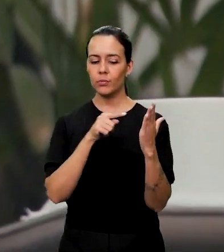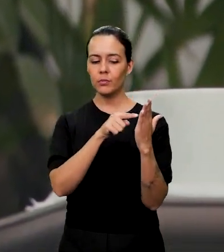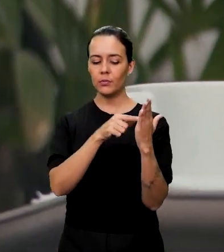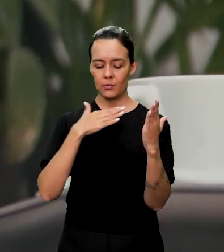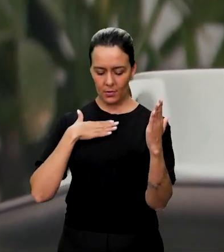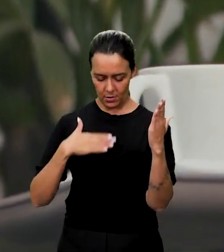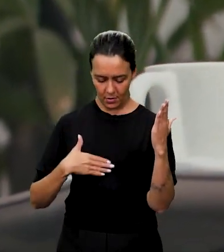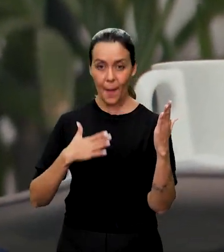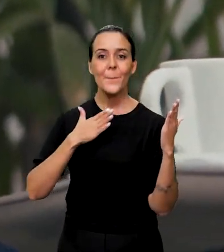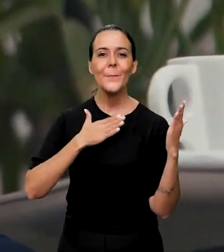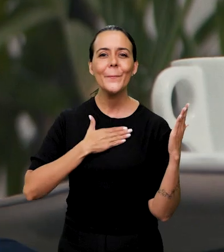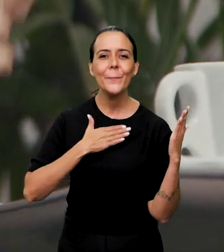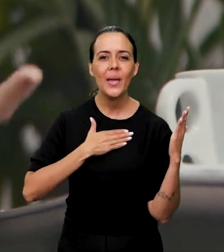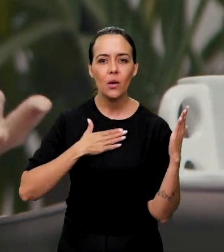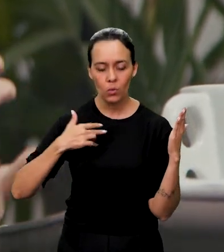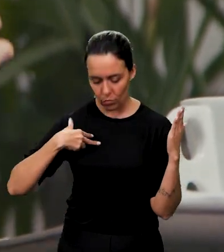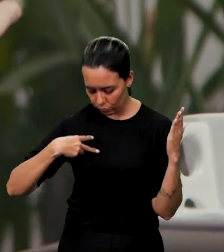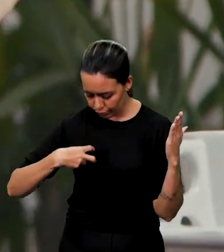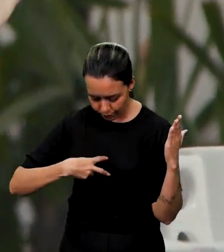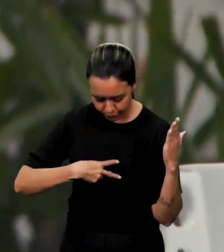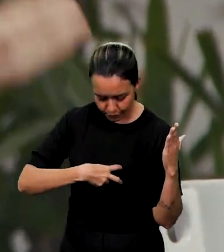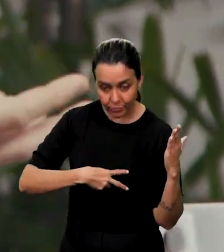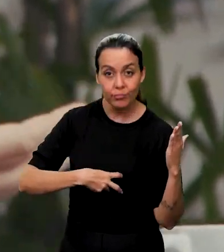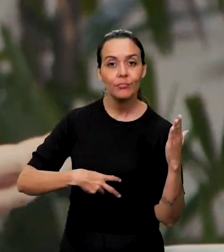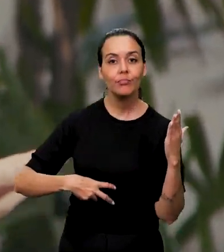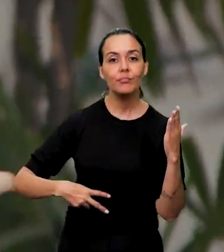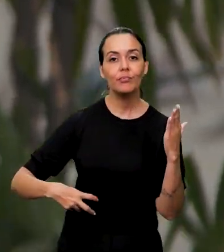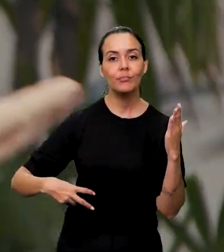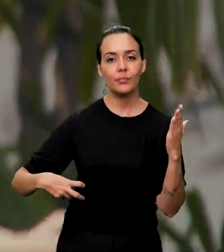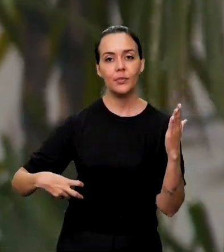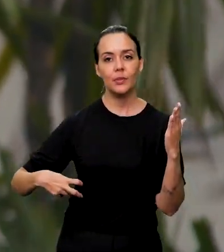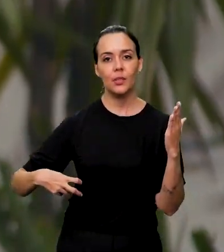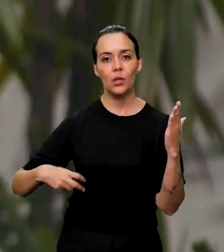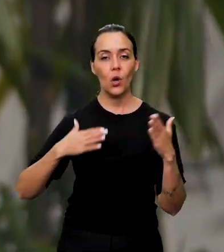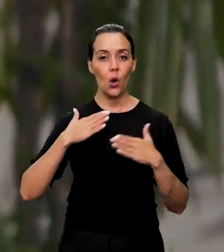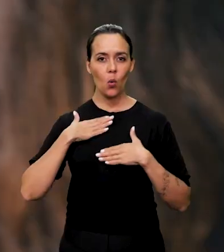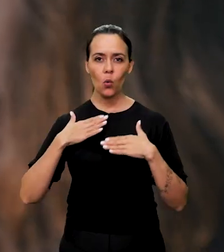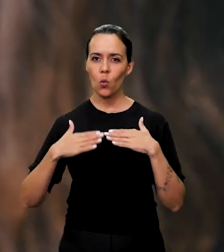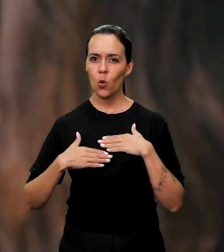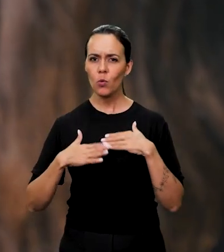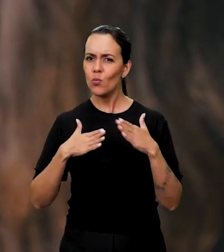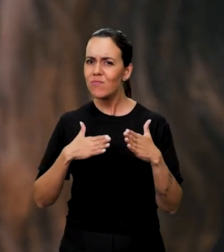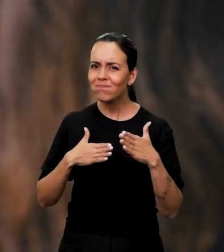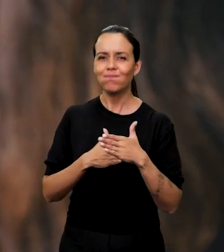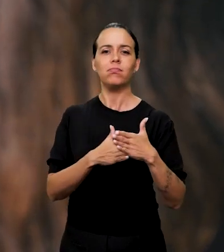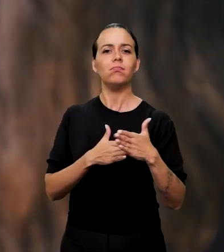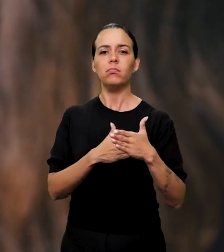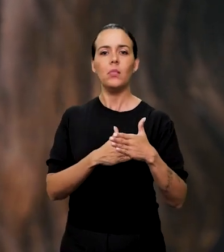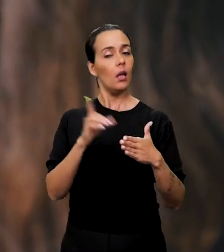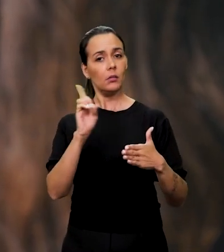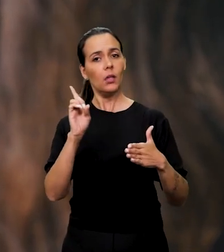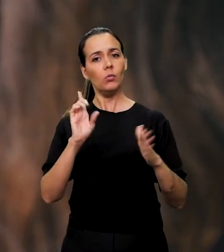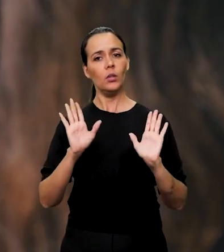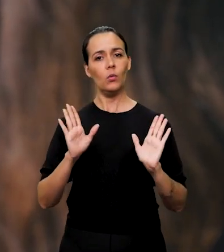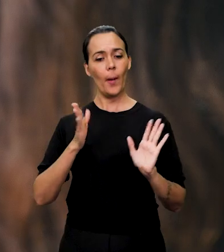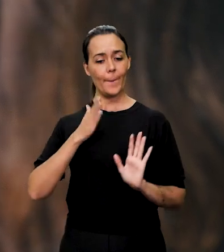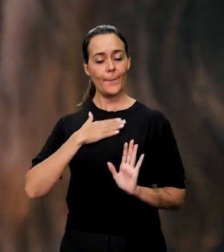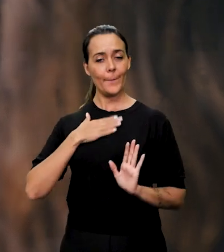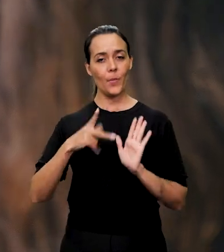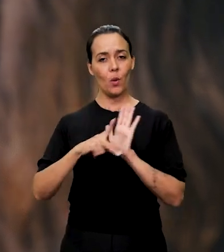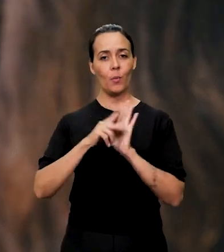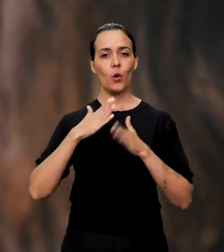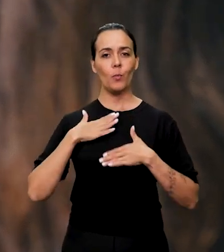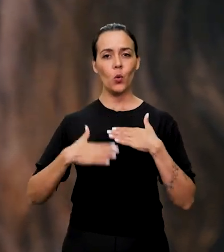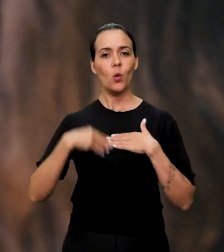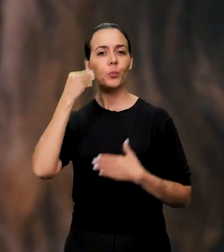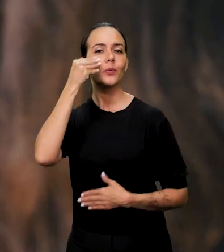um local em que você se aprofunda. E é isso, o corpo ele não é para ser um obstáculo, ele é como um canal para a gente poder ter essas